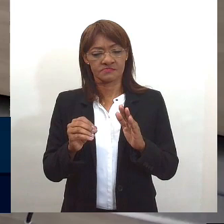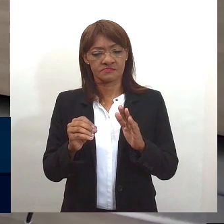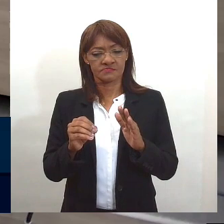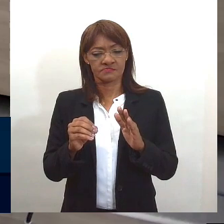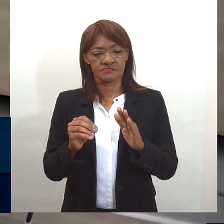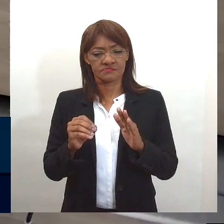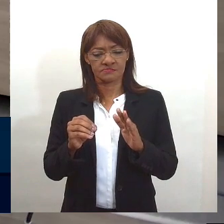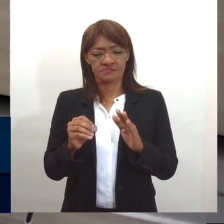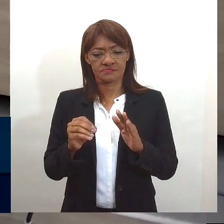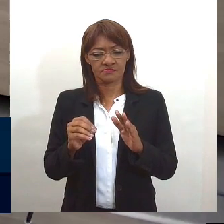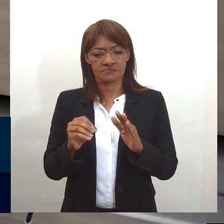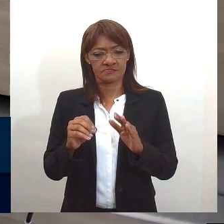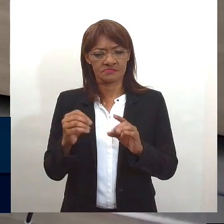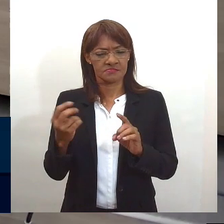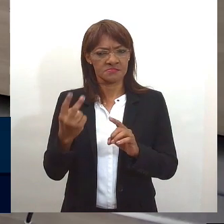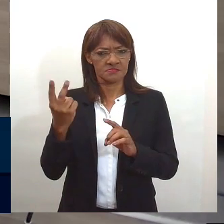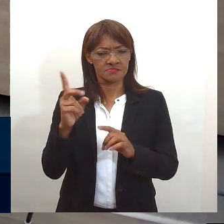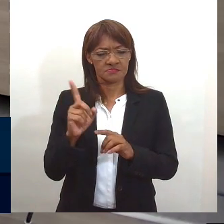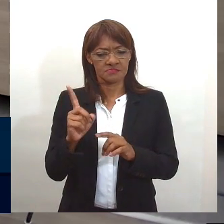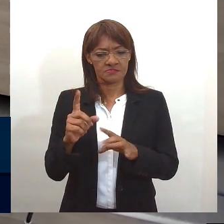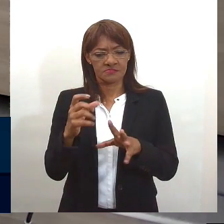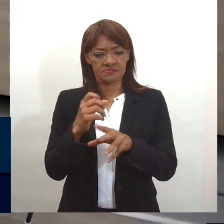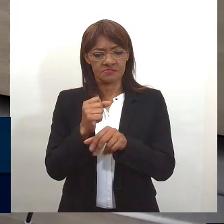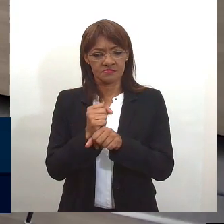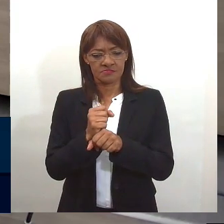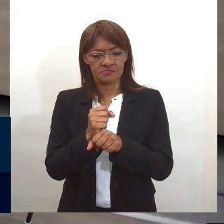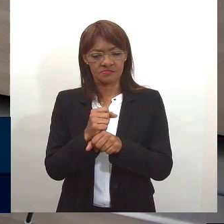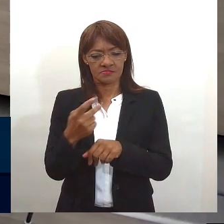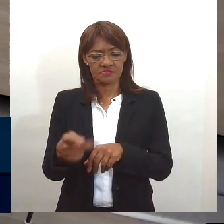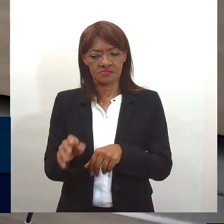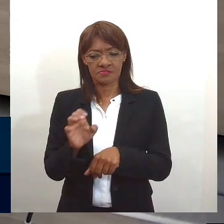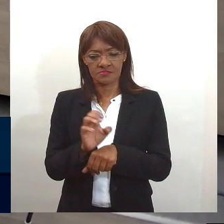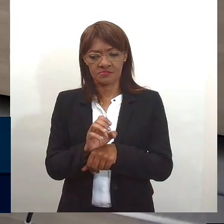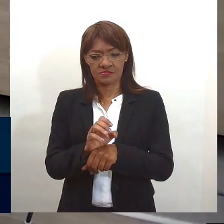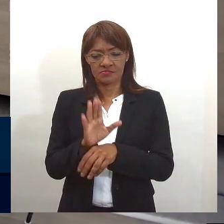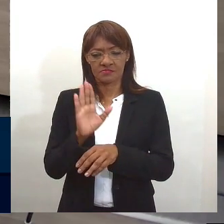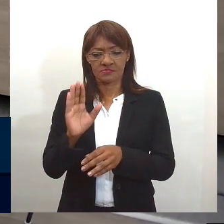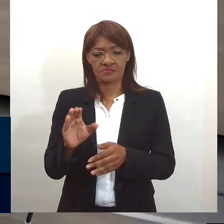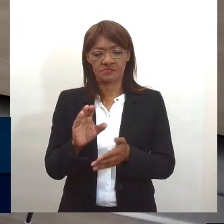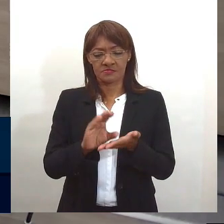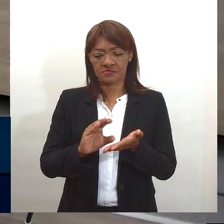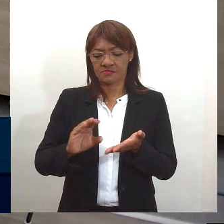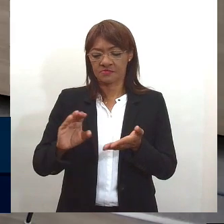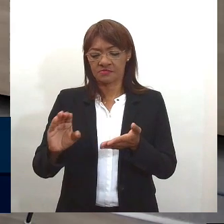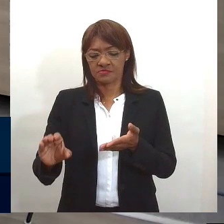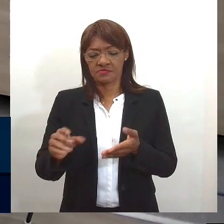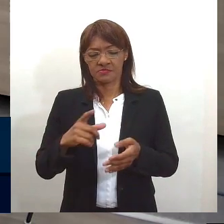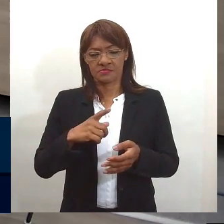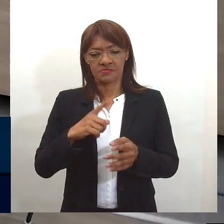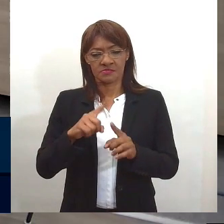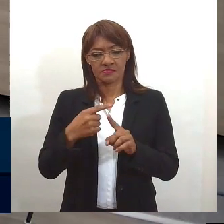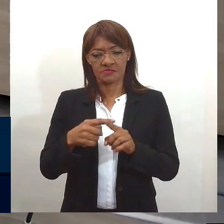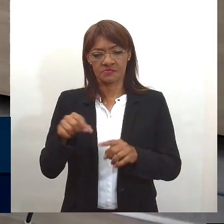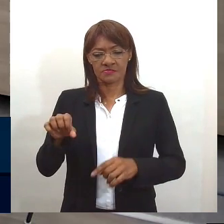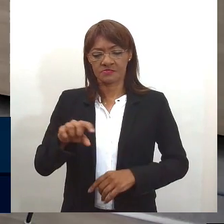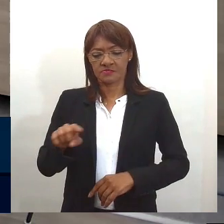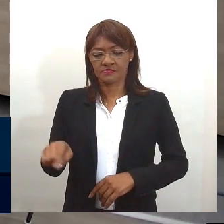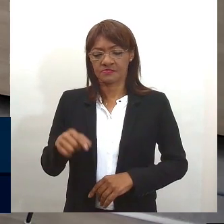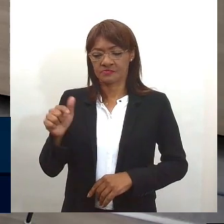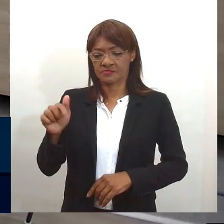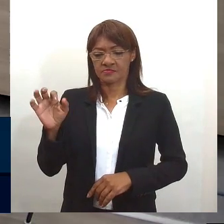das receitas do Estado. Transferências correntes, tivemos um aumento de 9,7%.